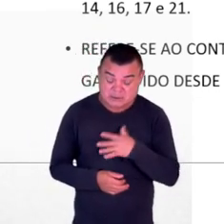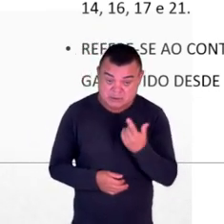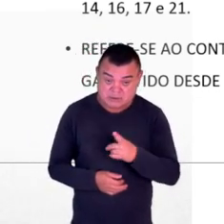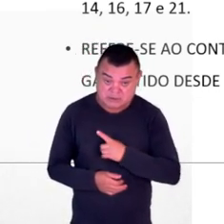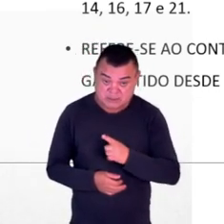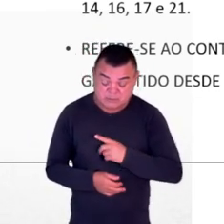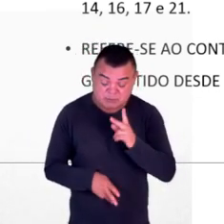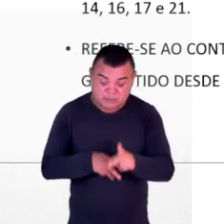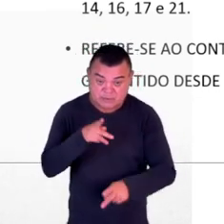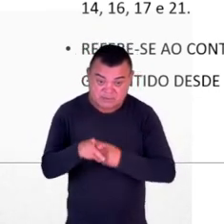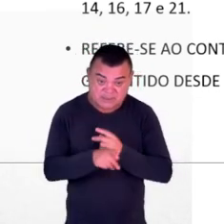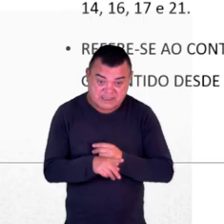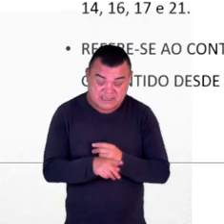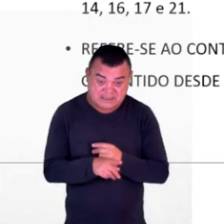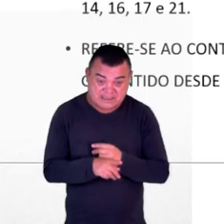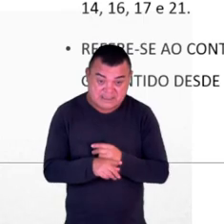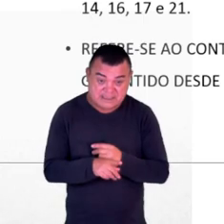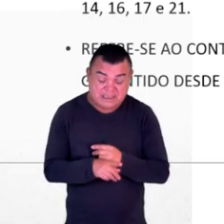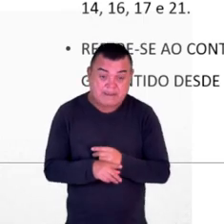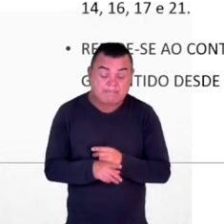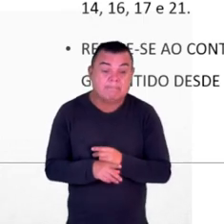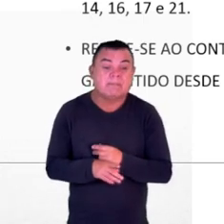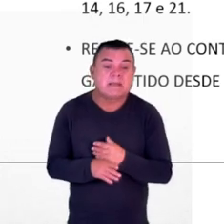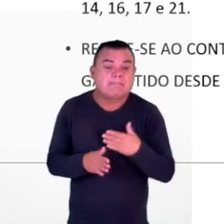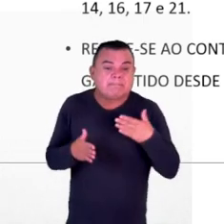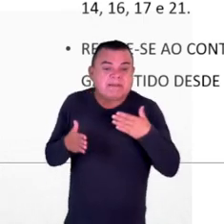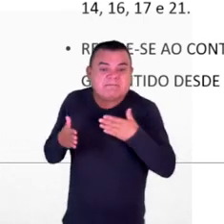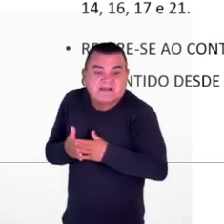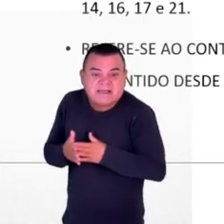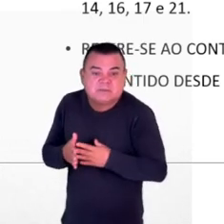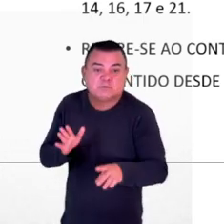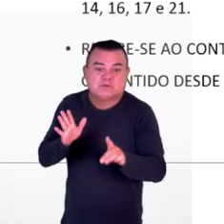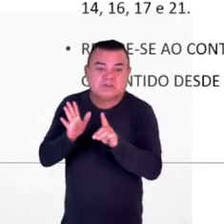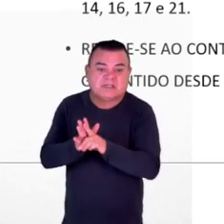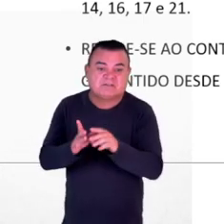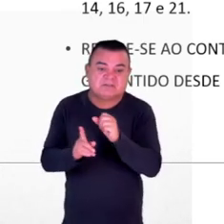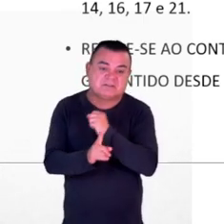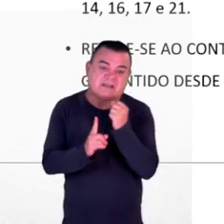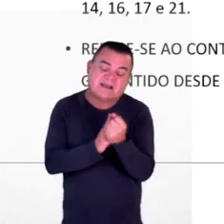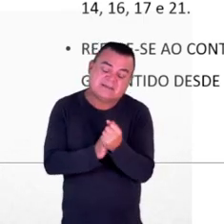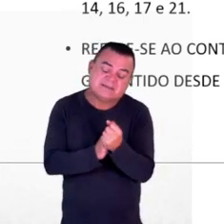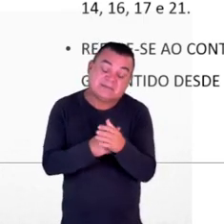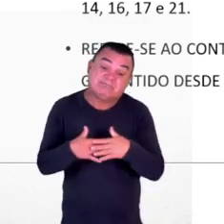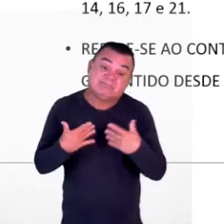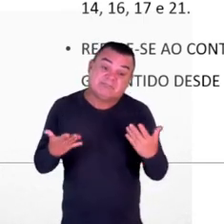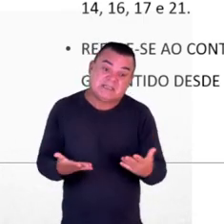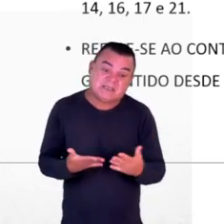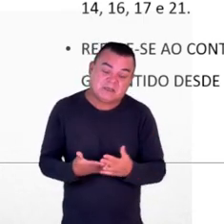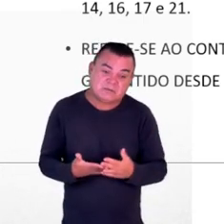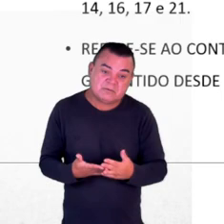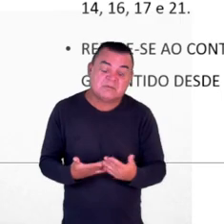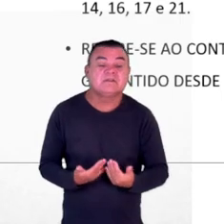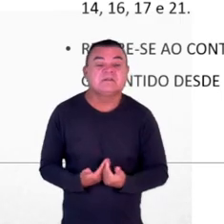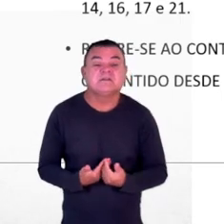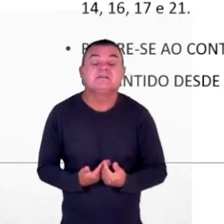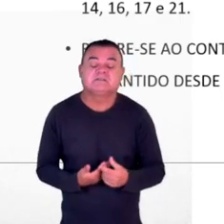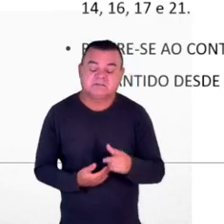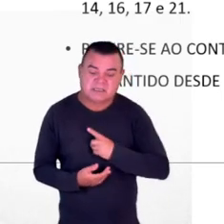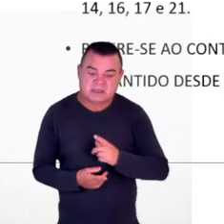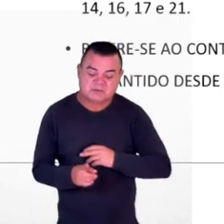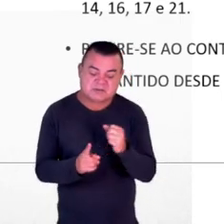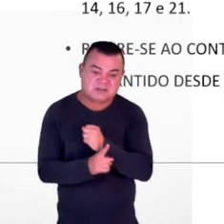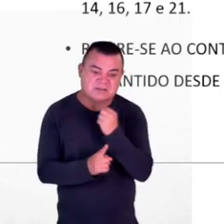sociais nós vamos ter um país condenado ao não desenvolvimento são duas faces de uma mesma